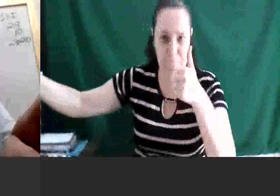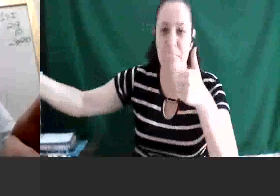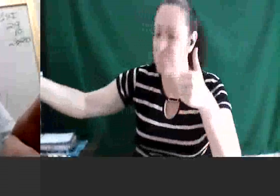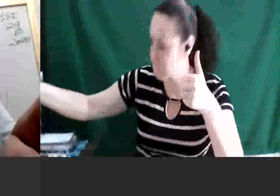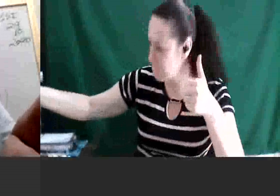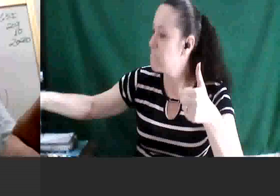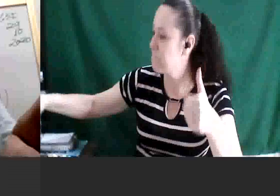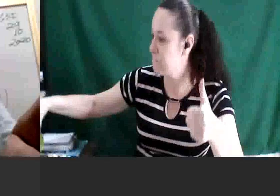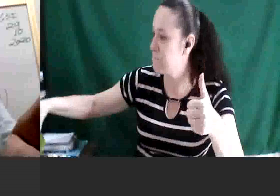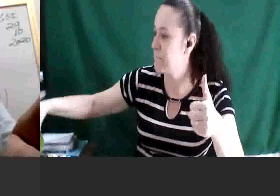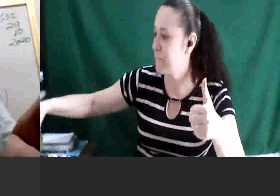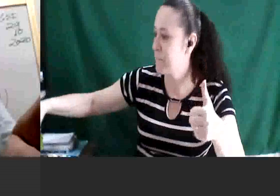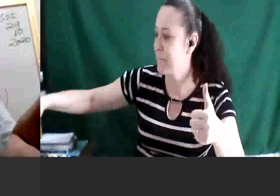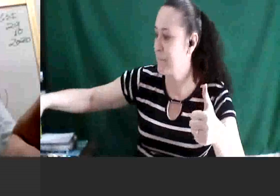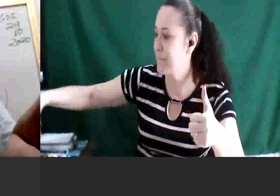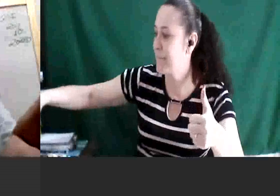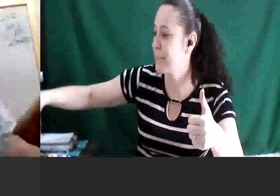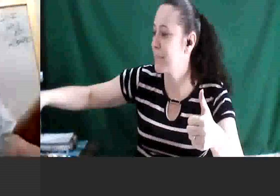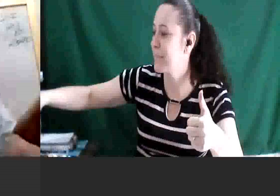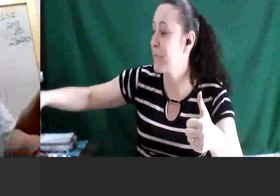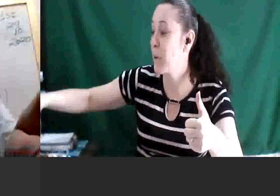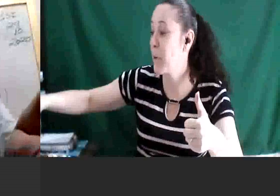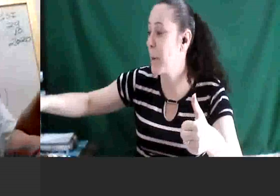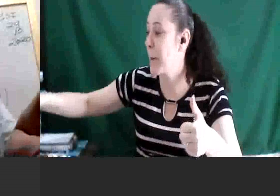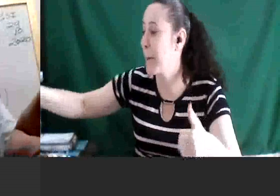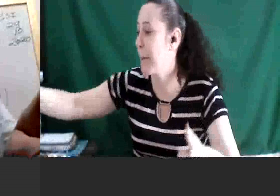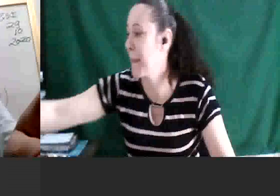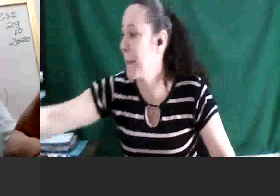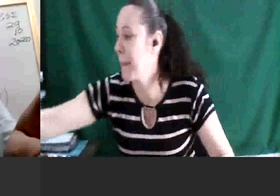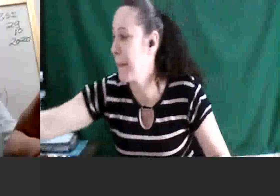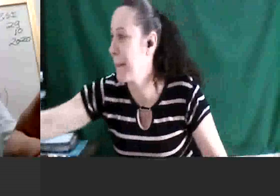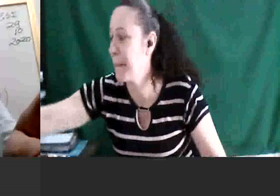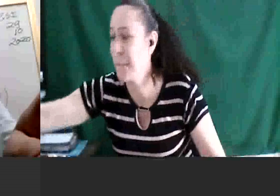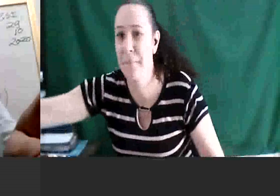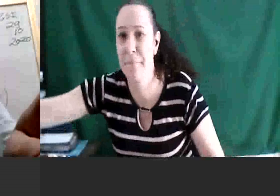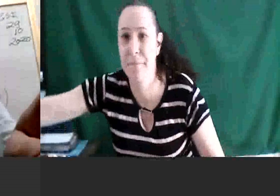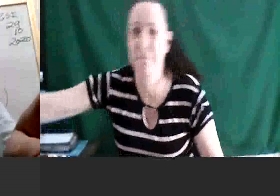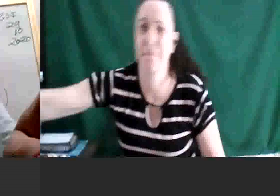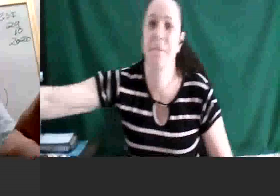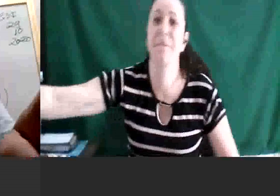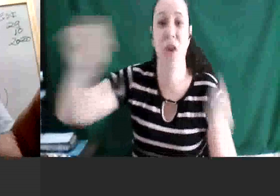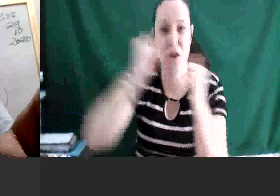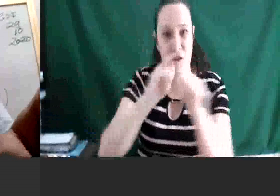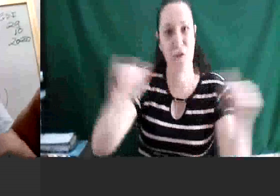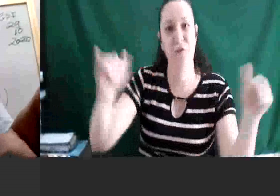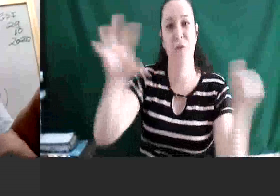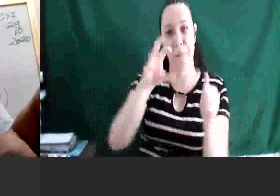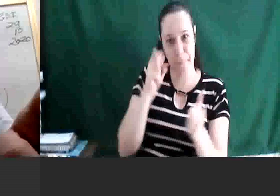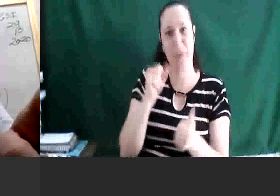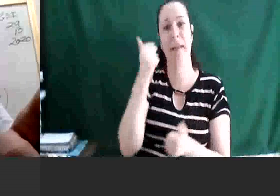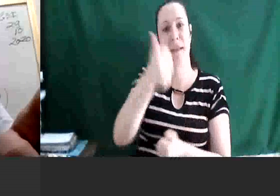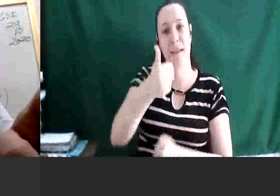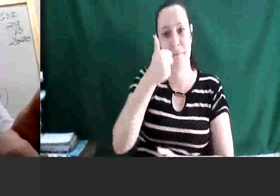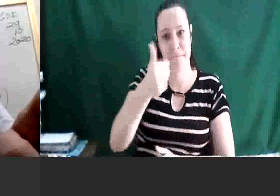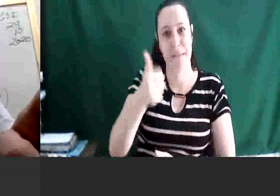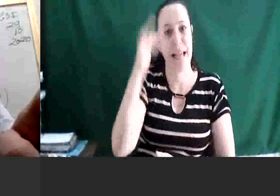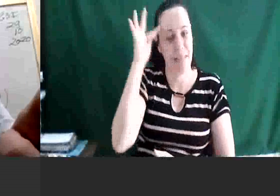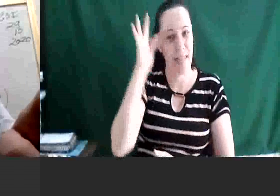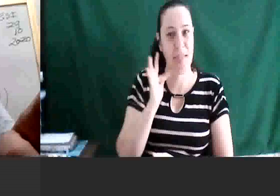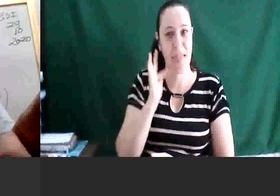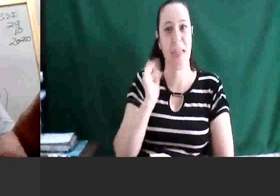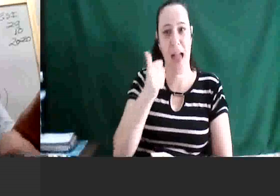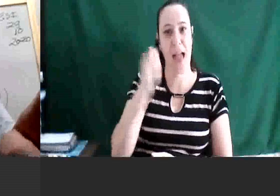poder aprender a criar essas ferramentas, né, e depois você vai se aprofundando, analisando o pacote que tem aquele dado, de repente você faz